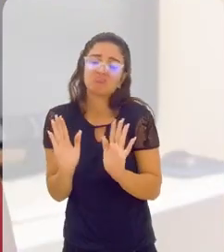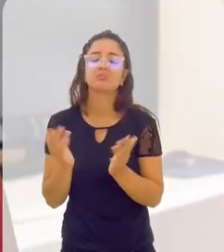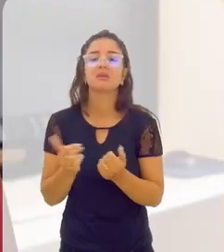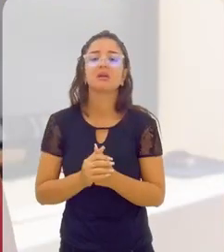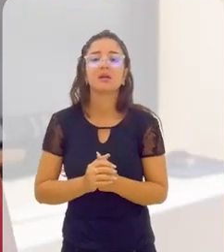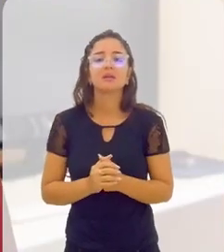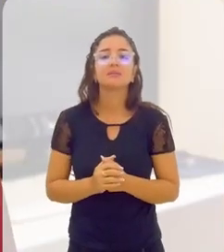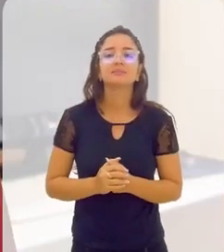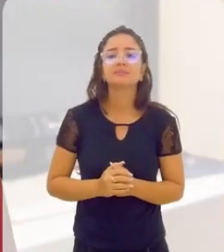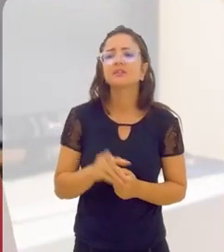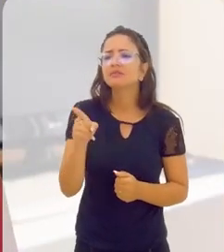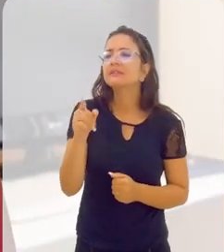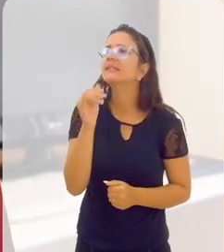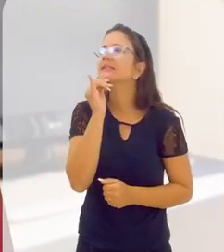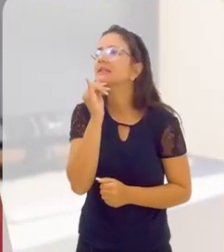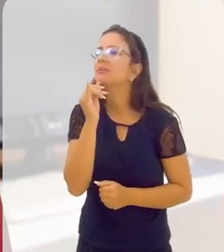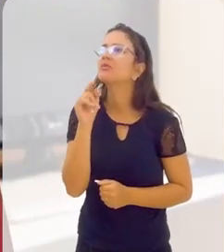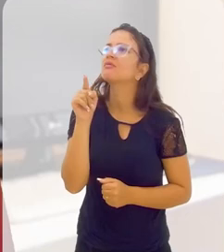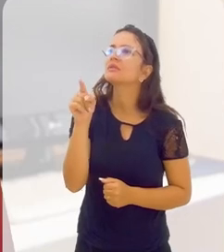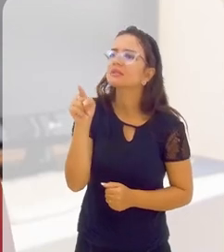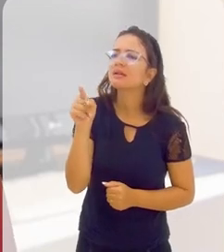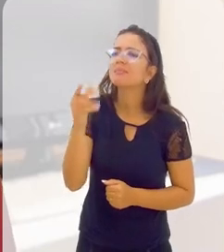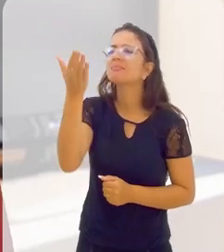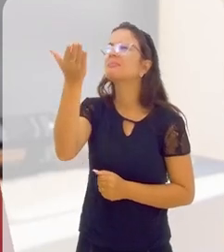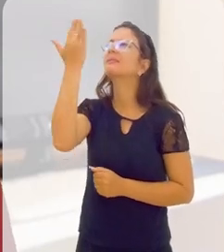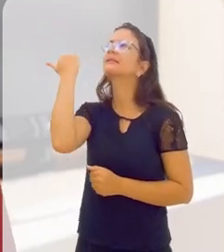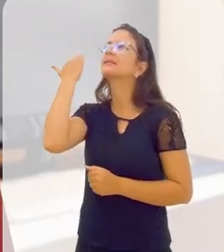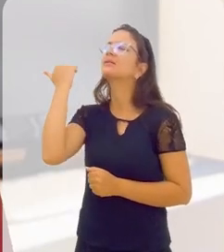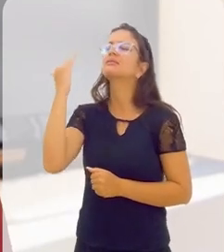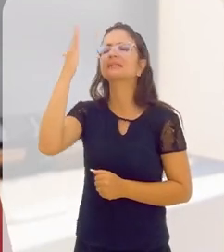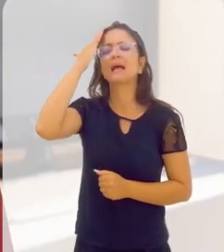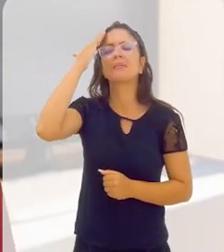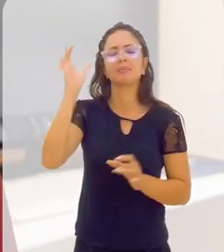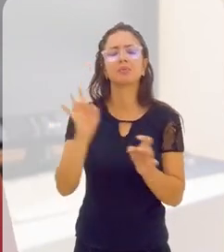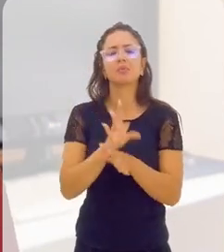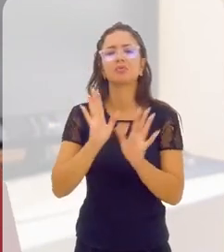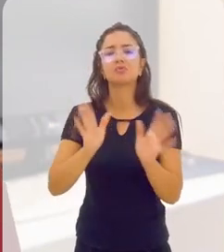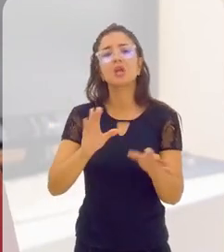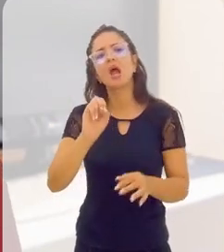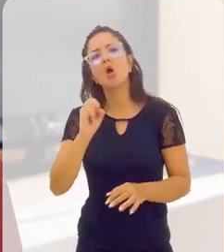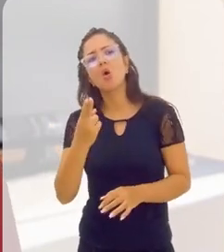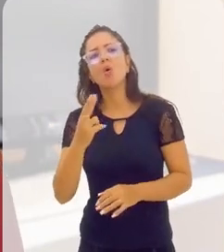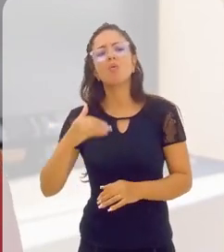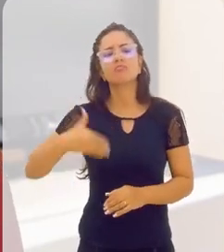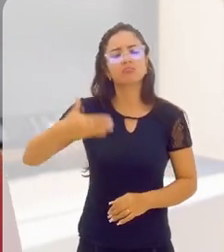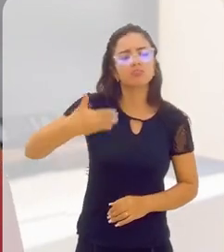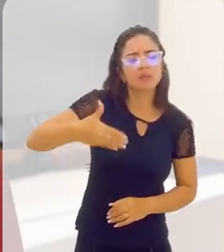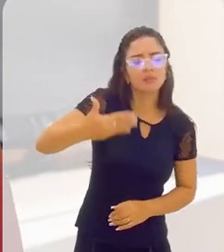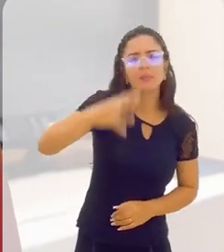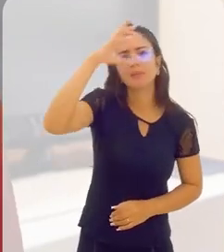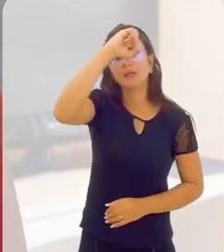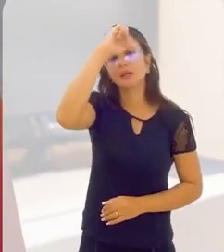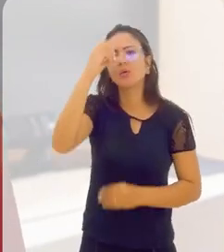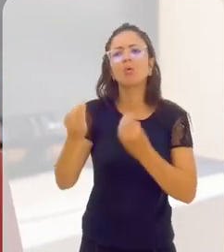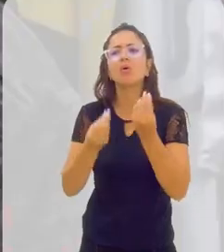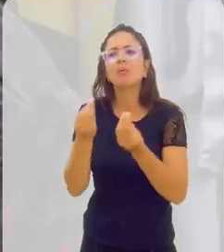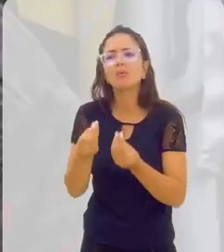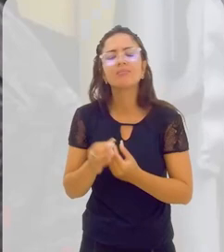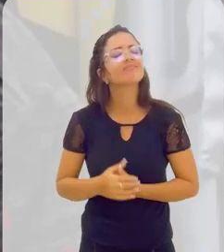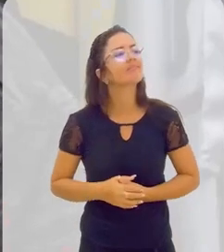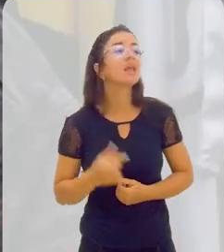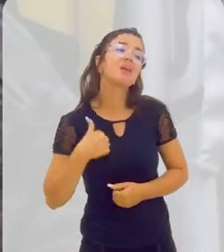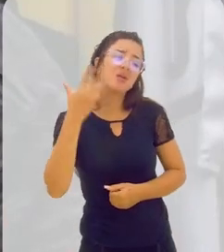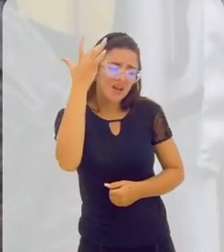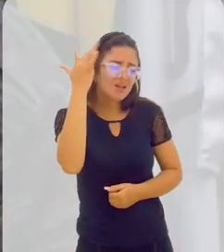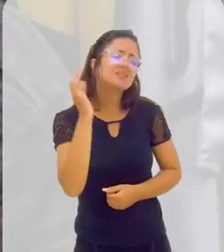você sempre teve essa noção Irene ou foi com o passar do tempo que a vida foi te ensinando a profissão foi te ensinando eu